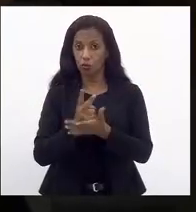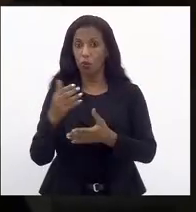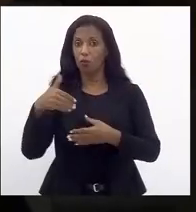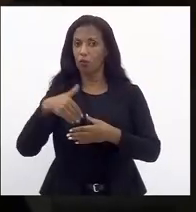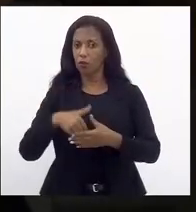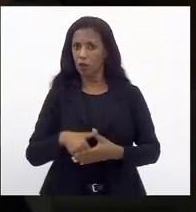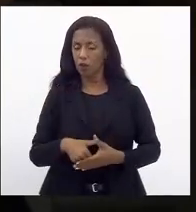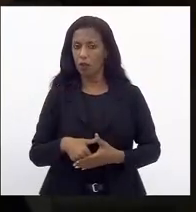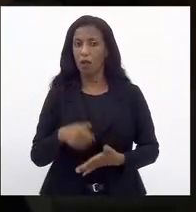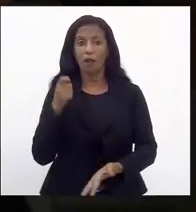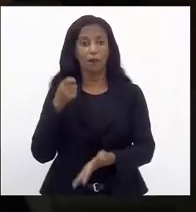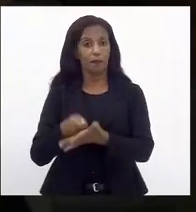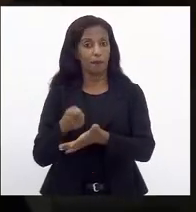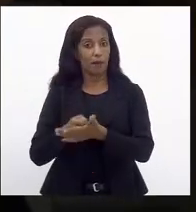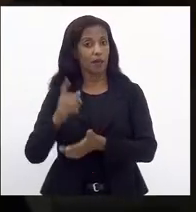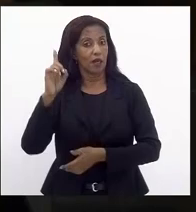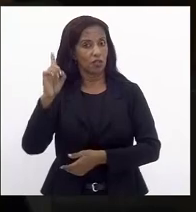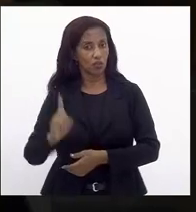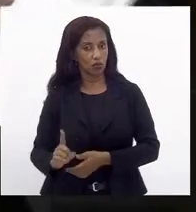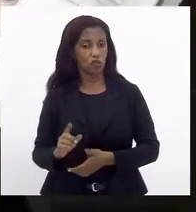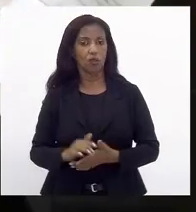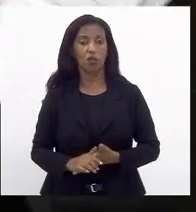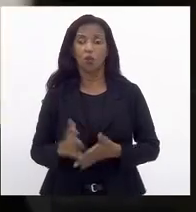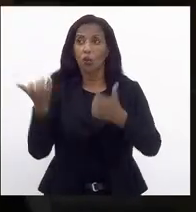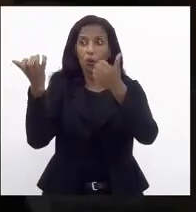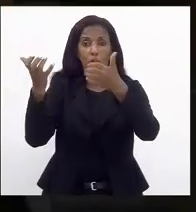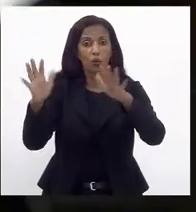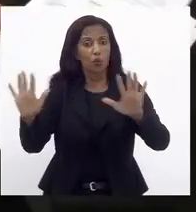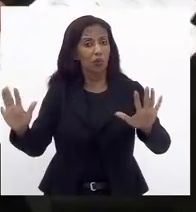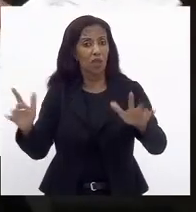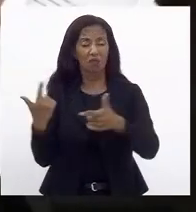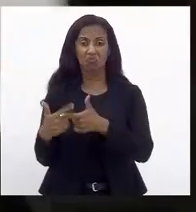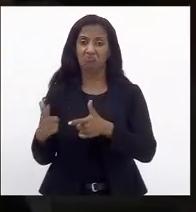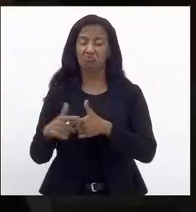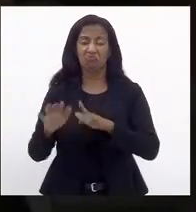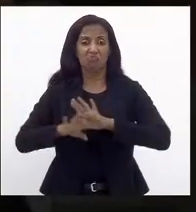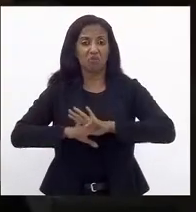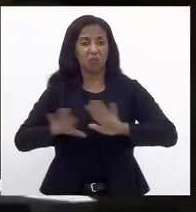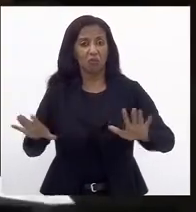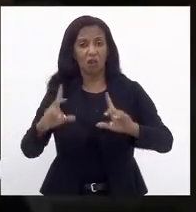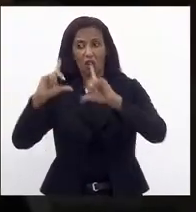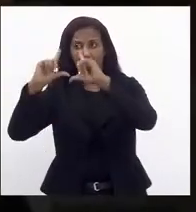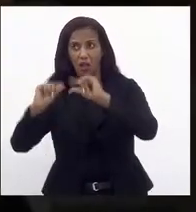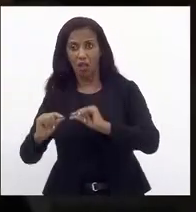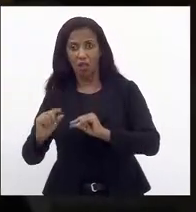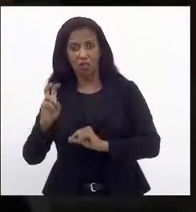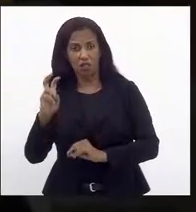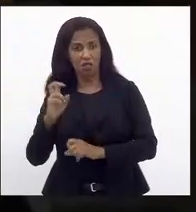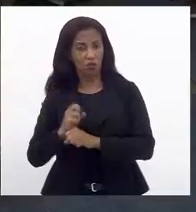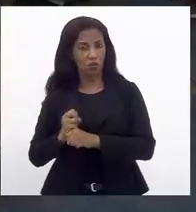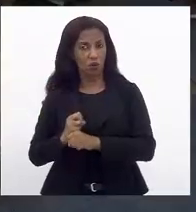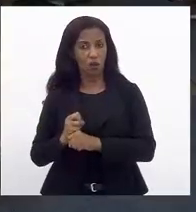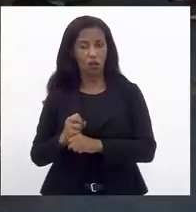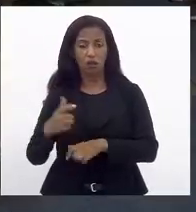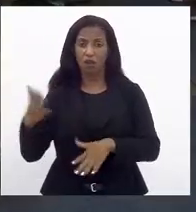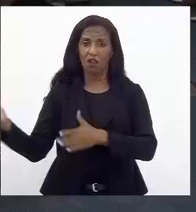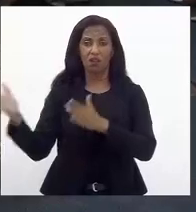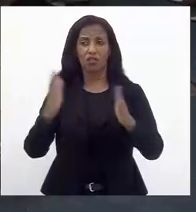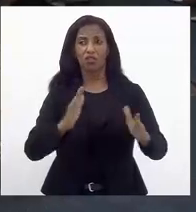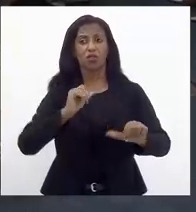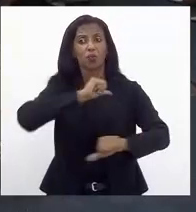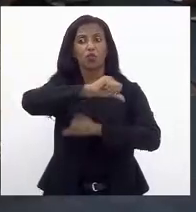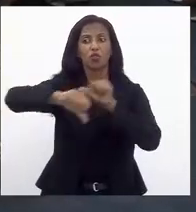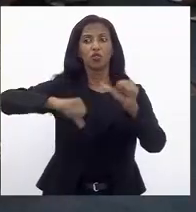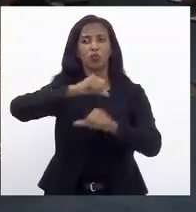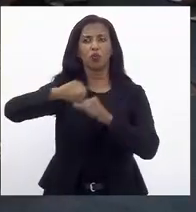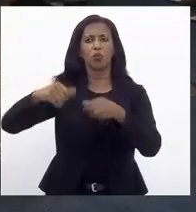é para garantir os direitos dos seus vetores não pele não tem problema não querem redução de cinco anos a gente chama os trabalhos a ordem